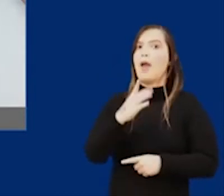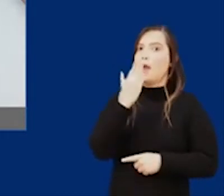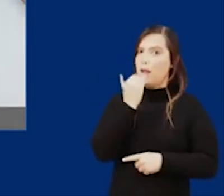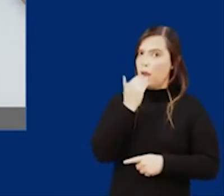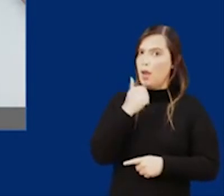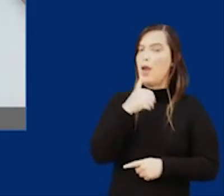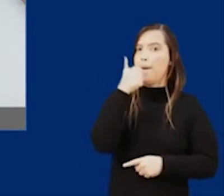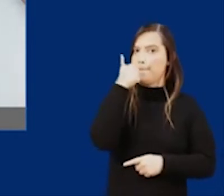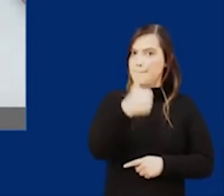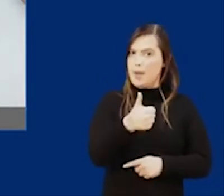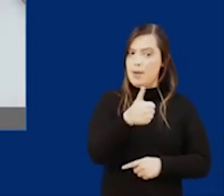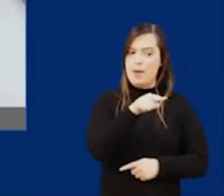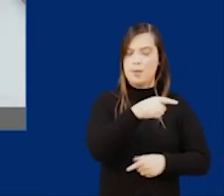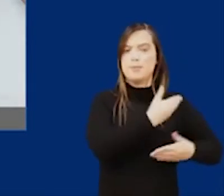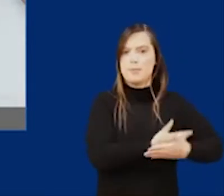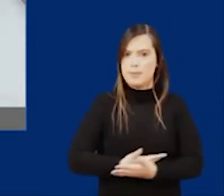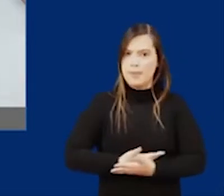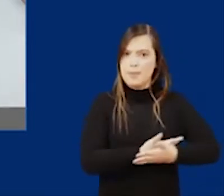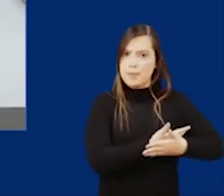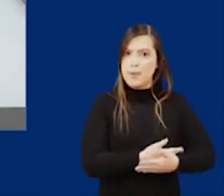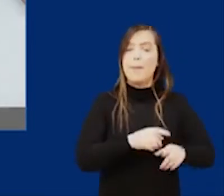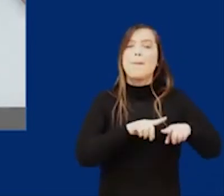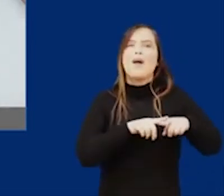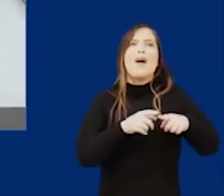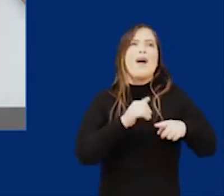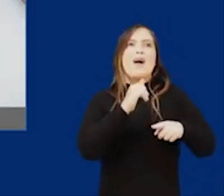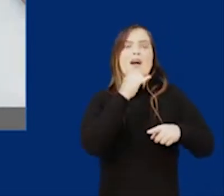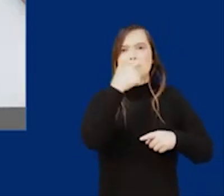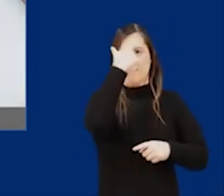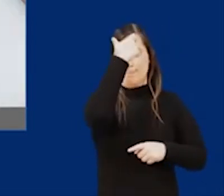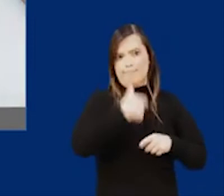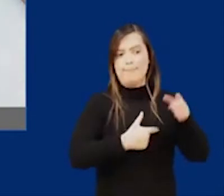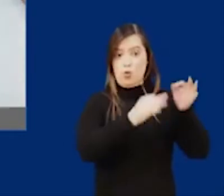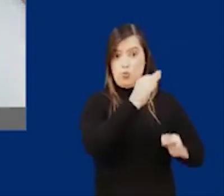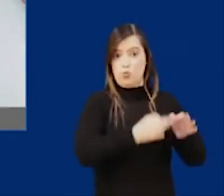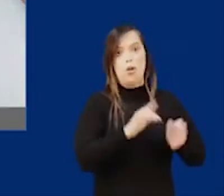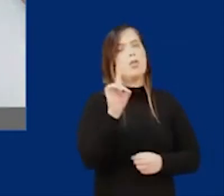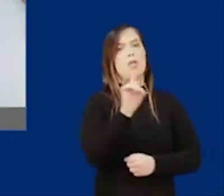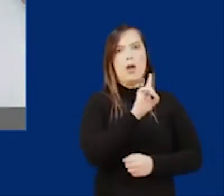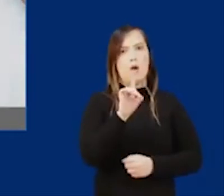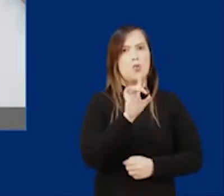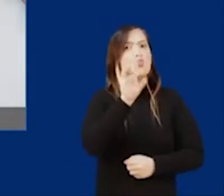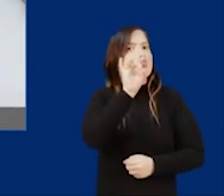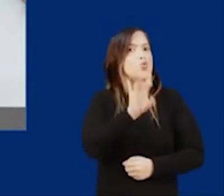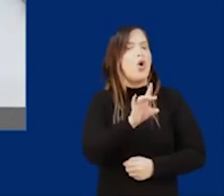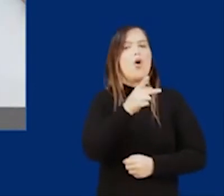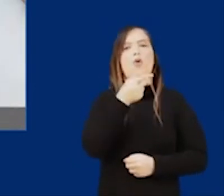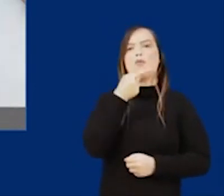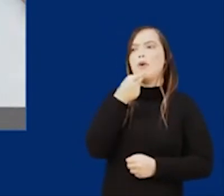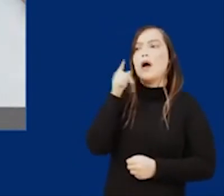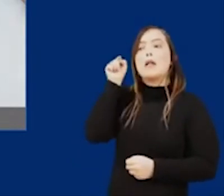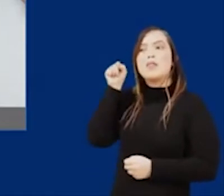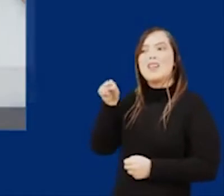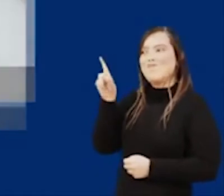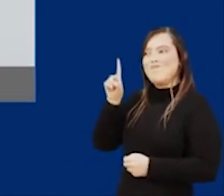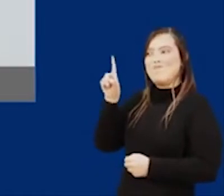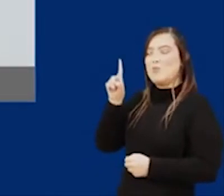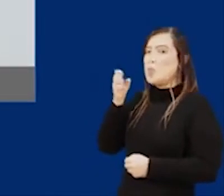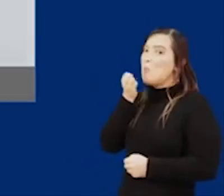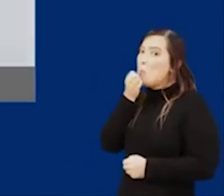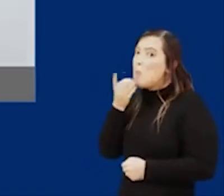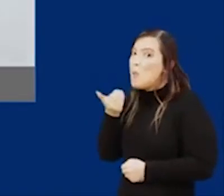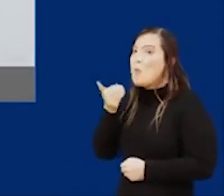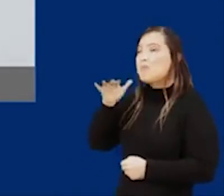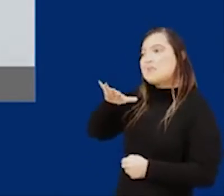para o bebê. Mas a gente não está aqui no lugar de quem está julgando. Nós estamos dizendo que esse alimento não é tão positivo. Quando